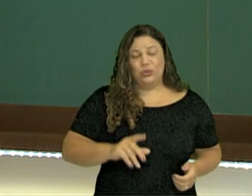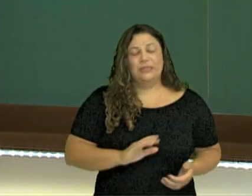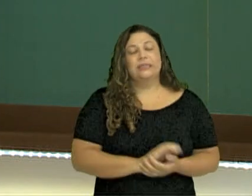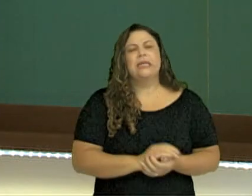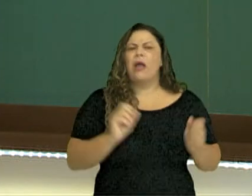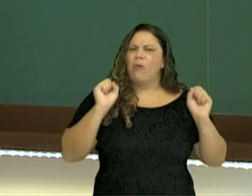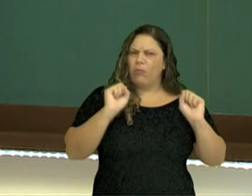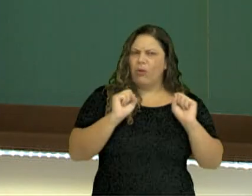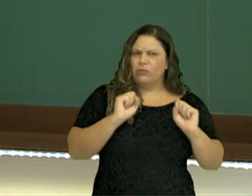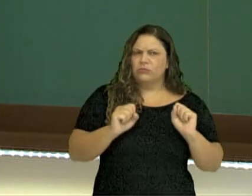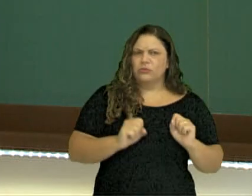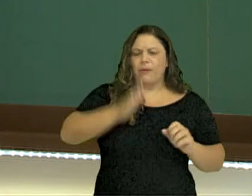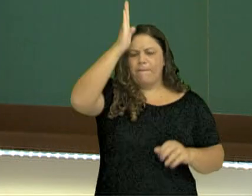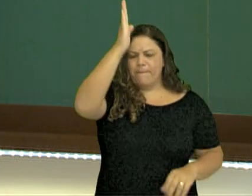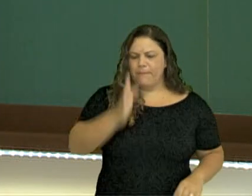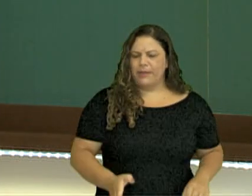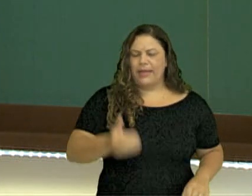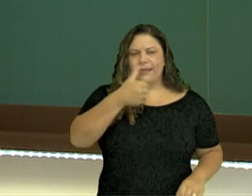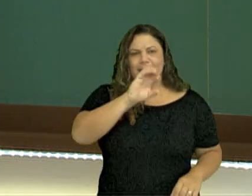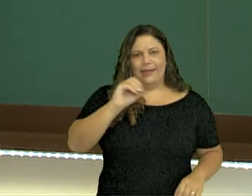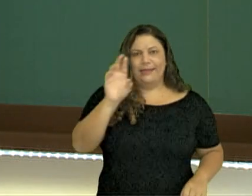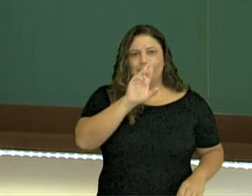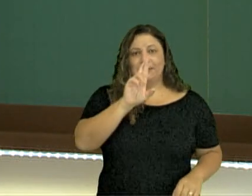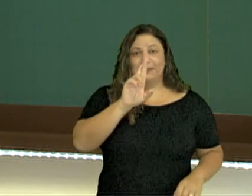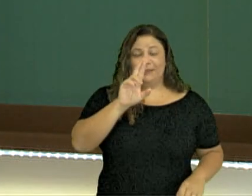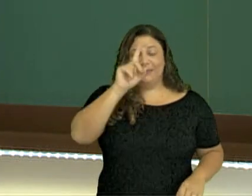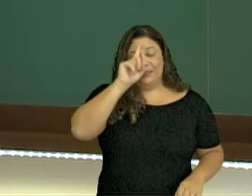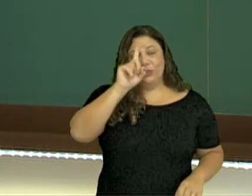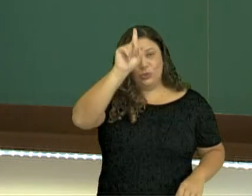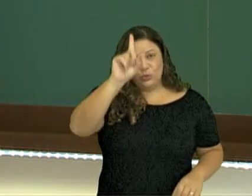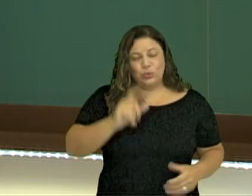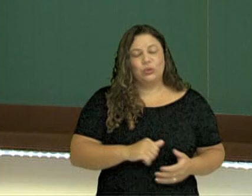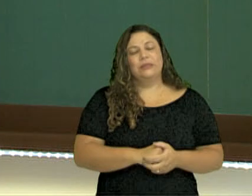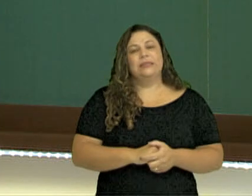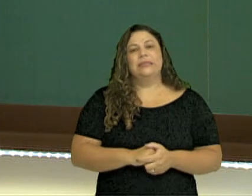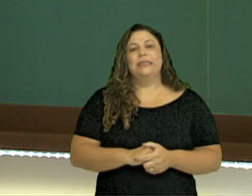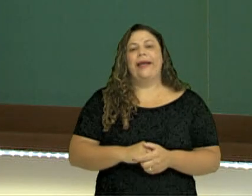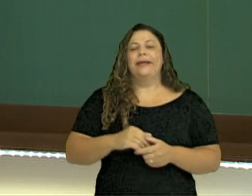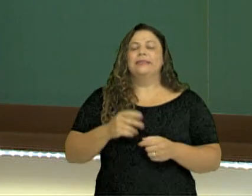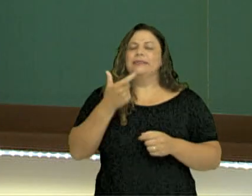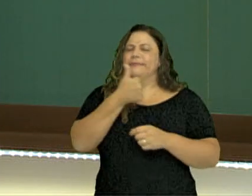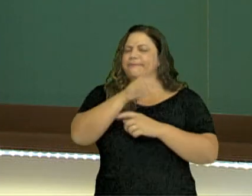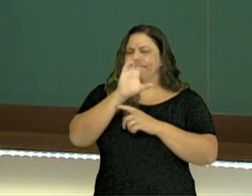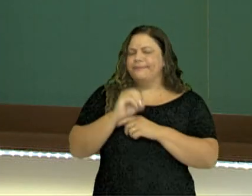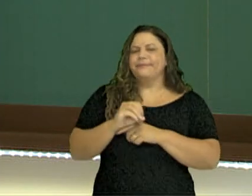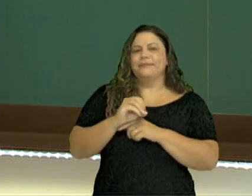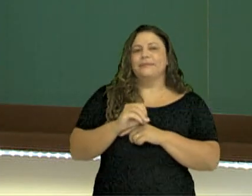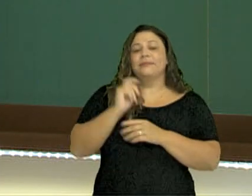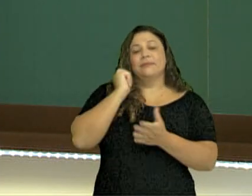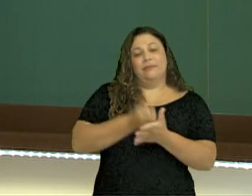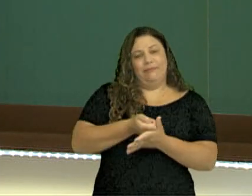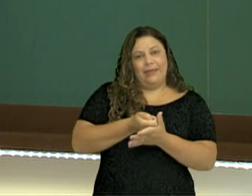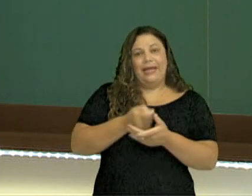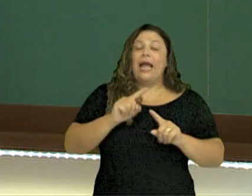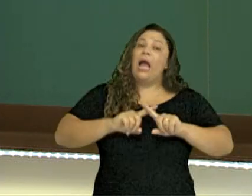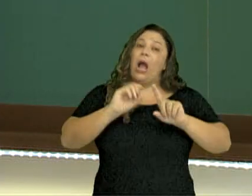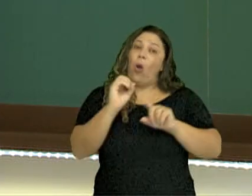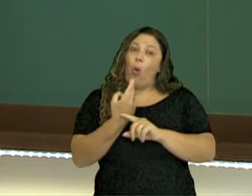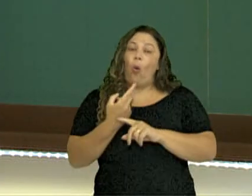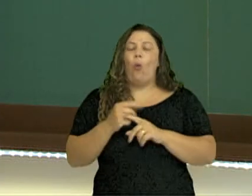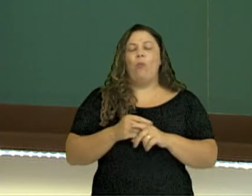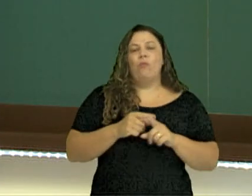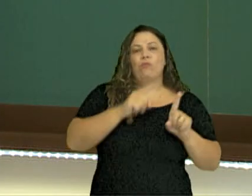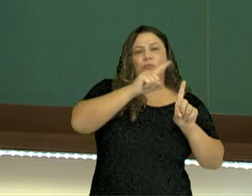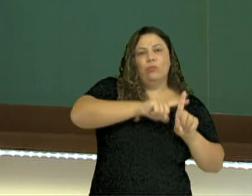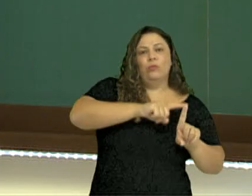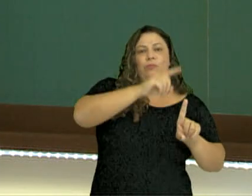10 dias seguidos e já ter os R$50 economizado para pagar essa dívida que ela tem, ou ela pode fazer alternado,